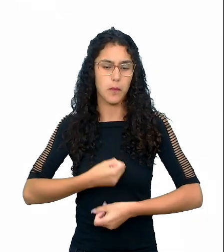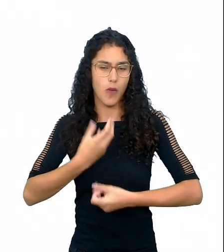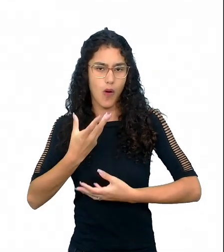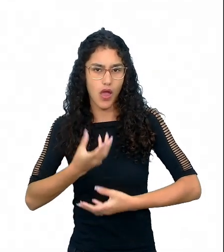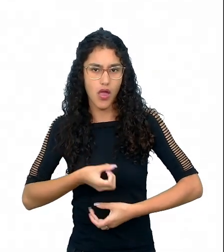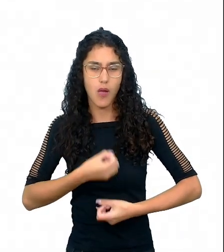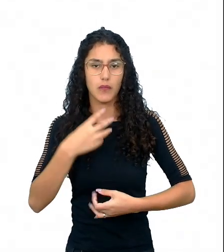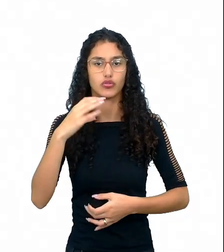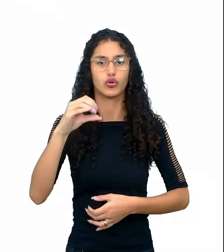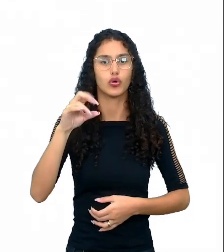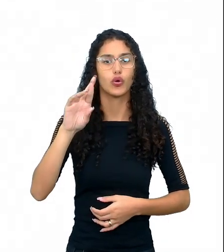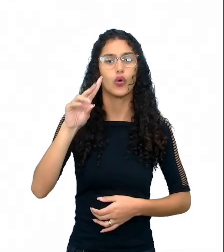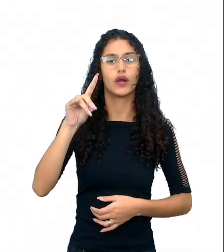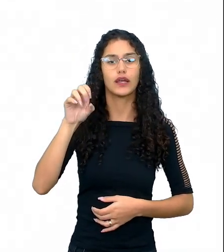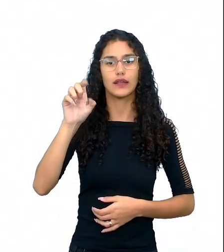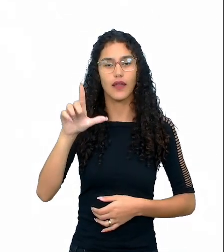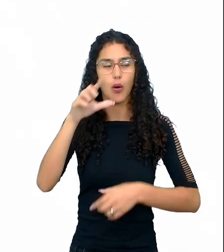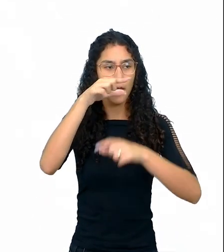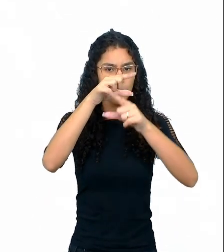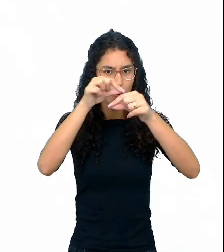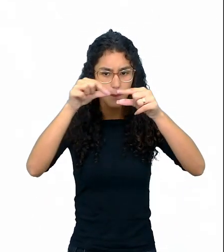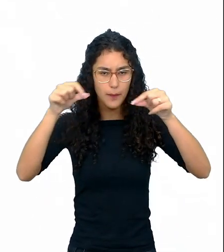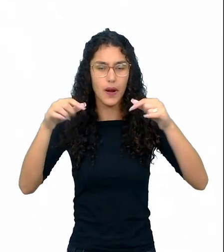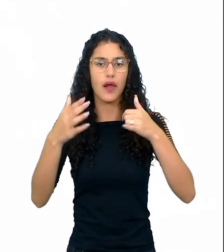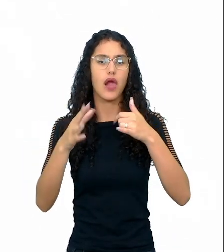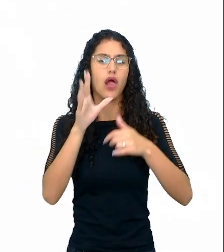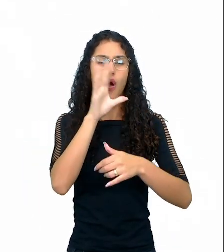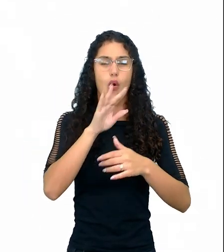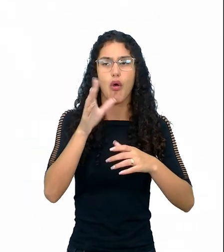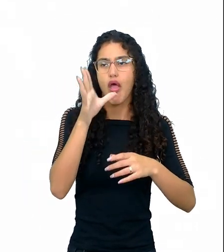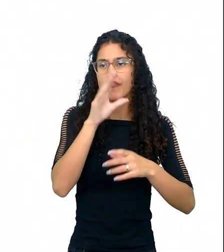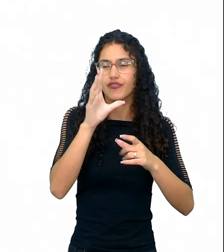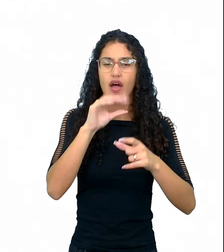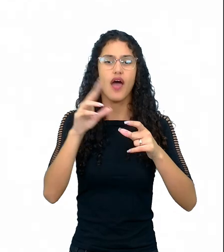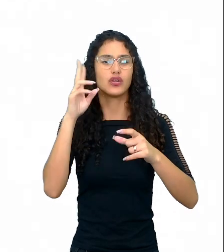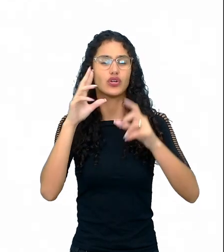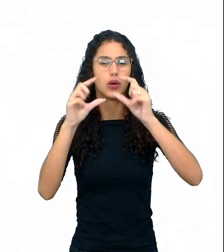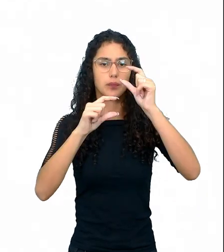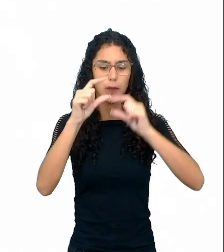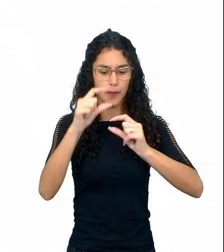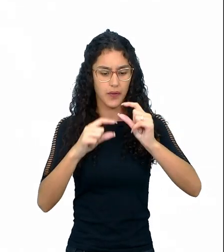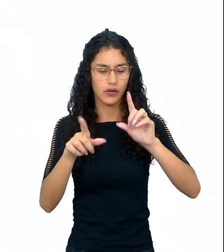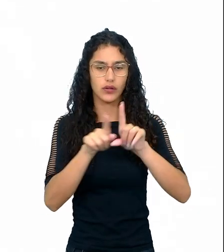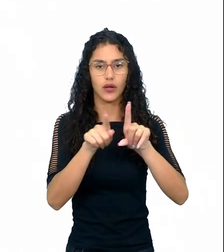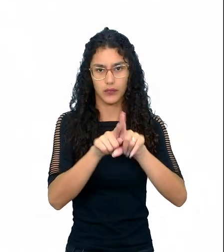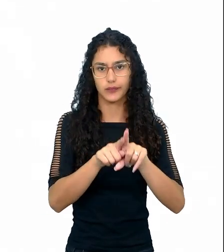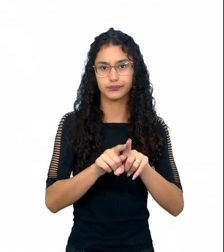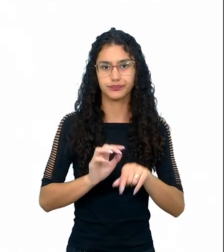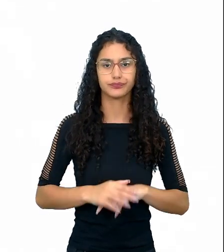cordel, algumas falas em histórias de quadrinhos, são mesmo